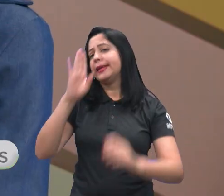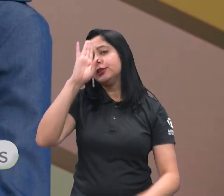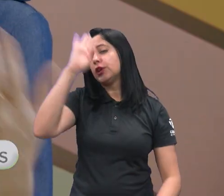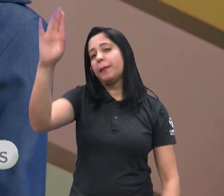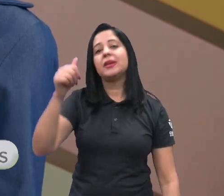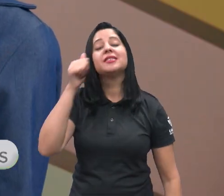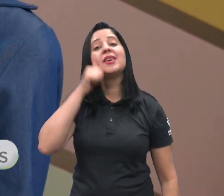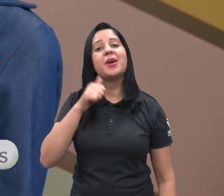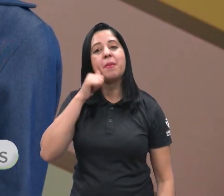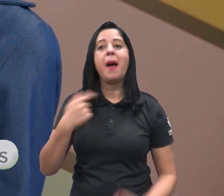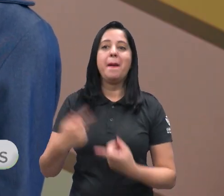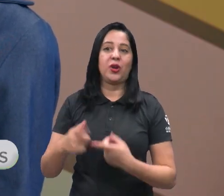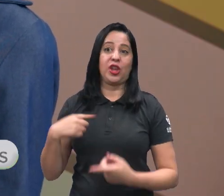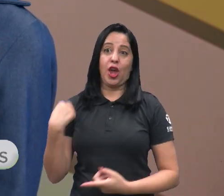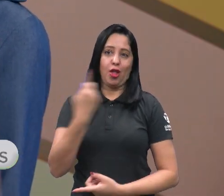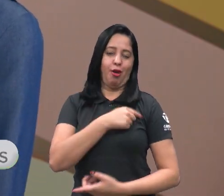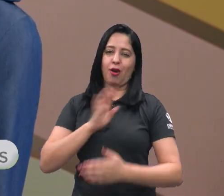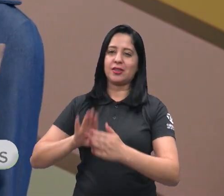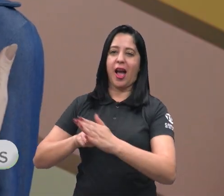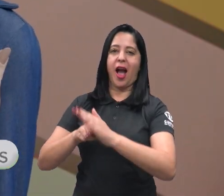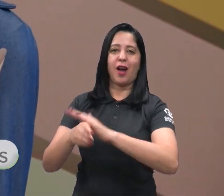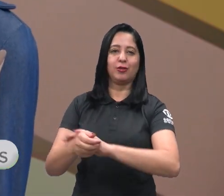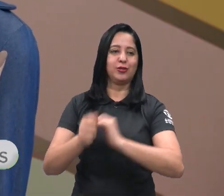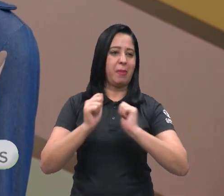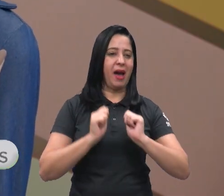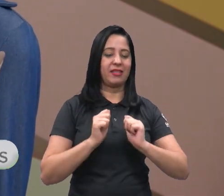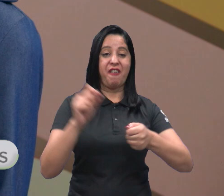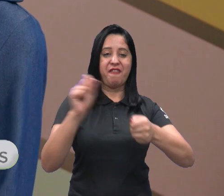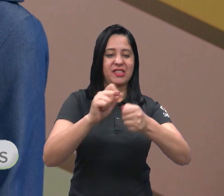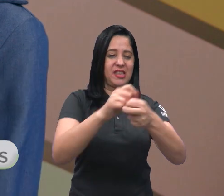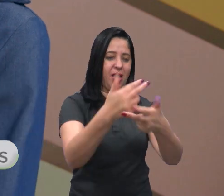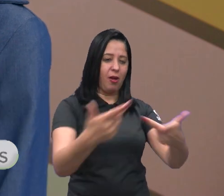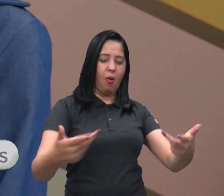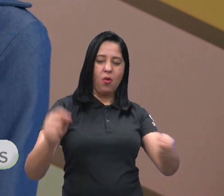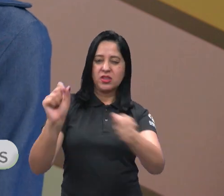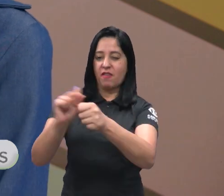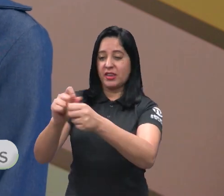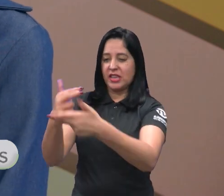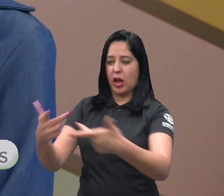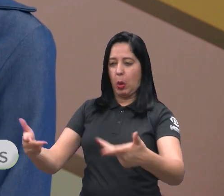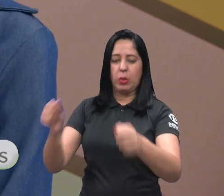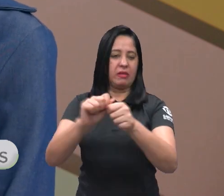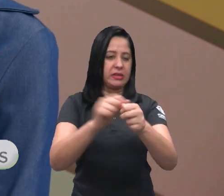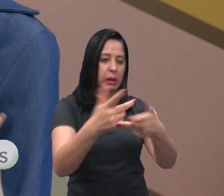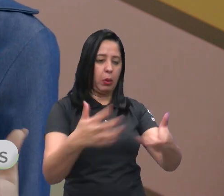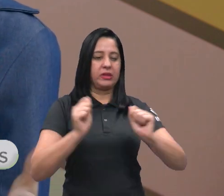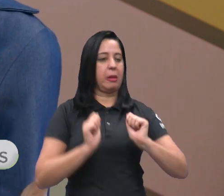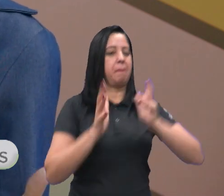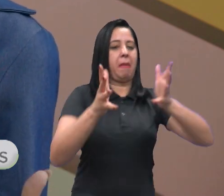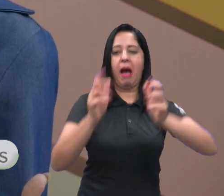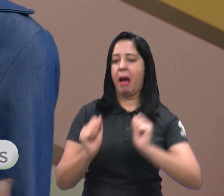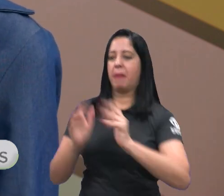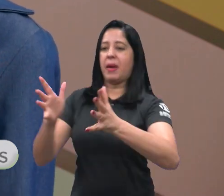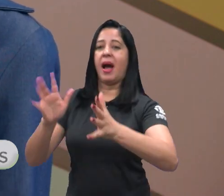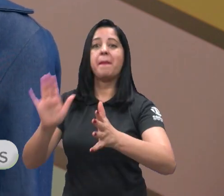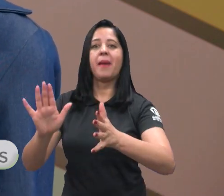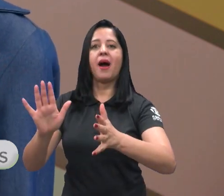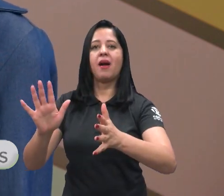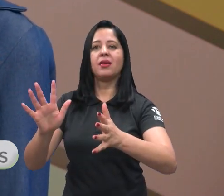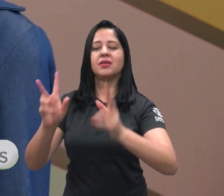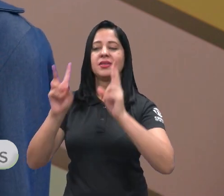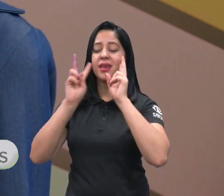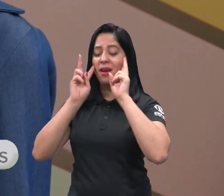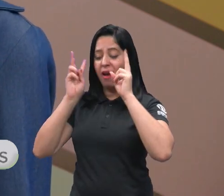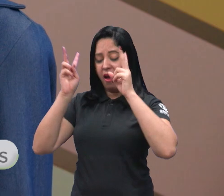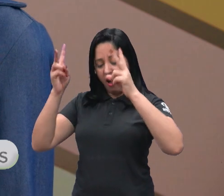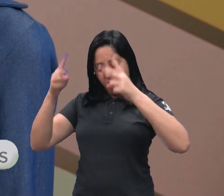somos fazedoras, né, e não conhecedoras de nós. Por muito tempo, dentro da história, né, da civilização e